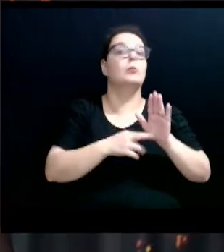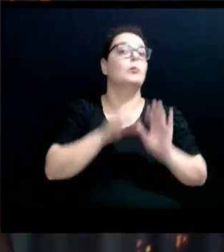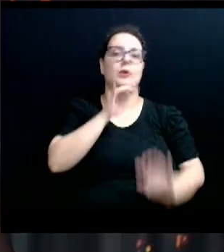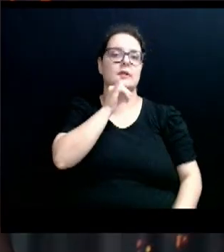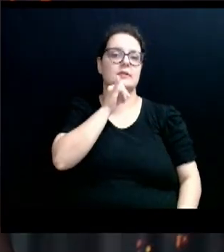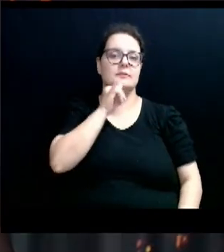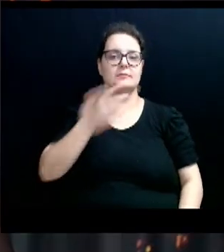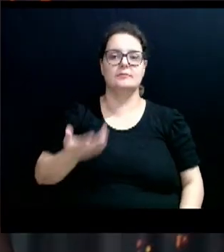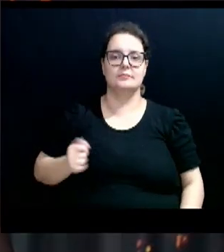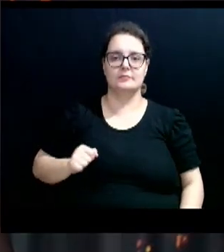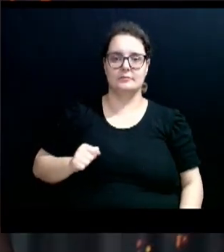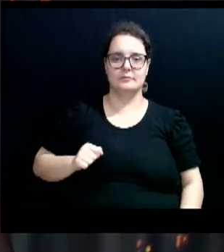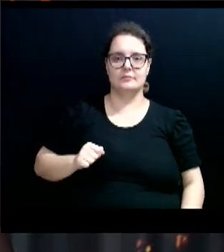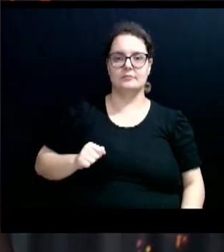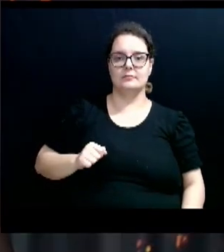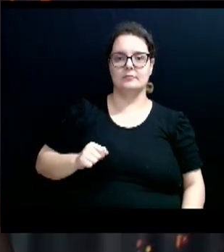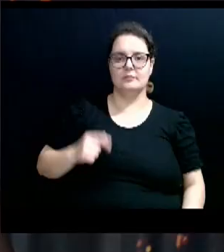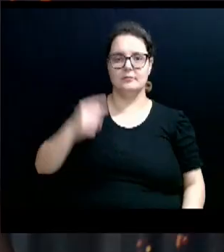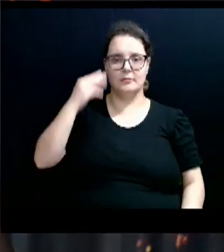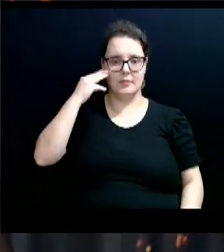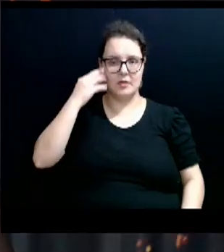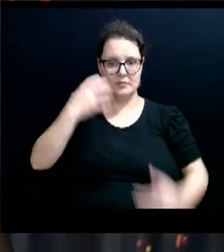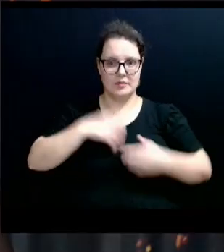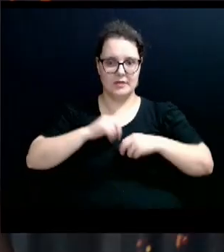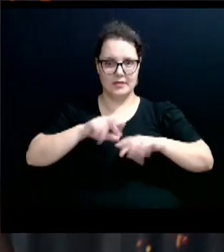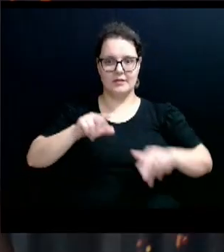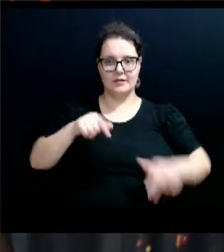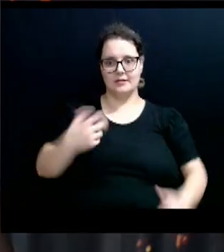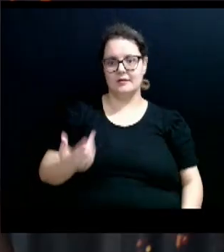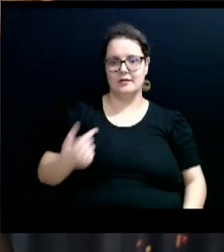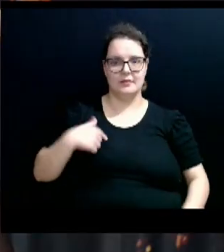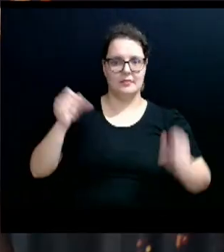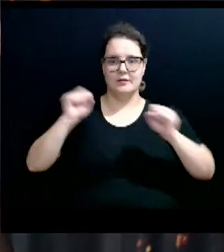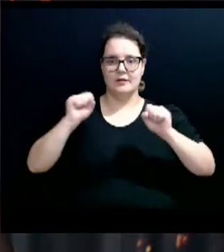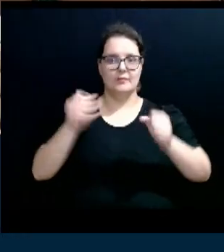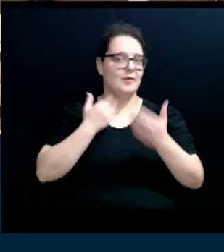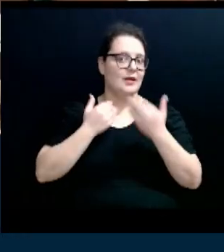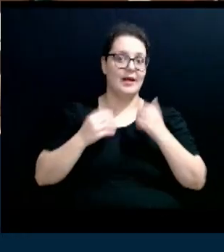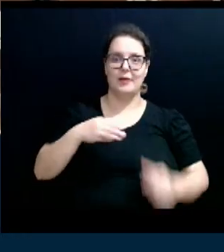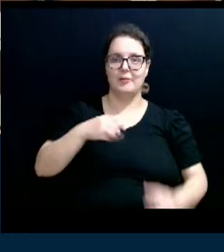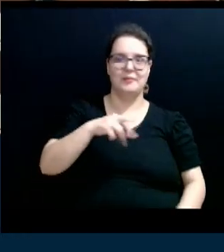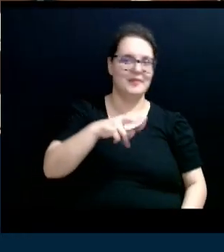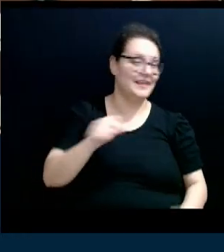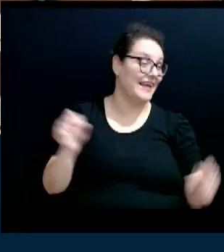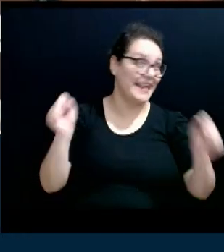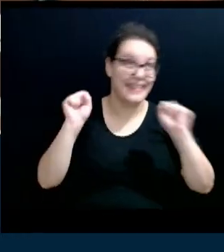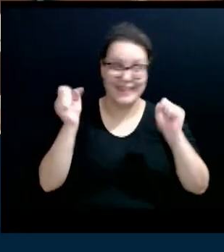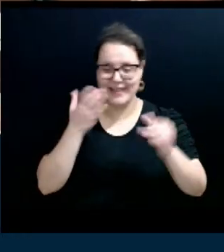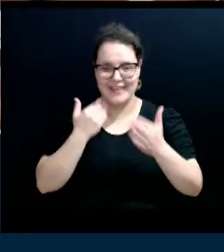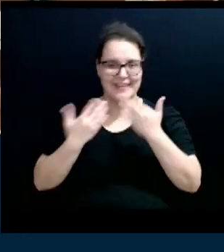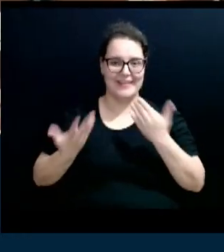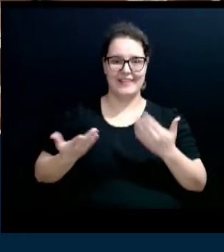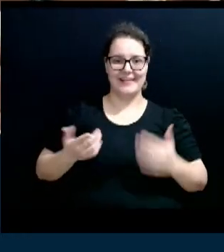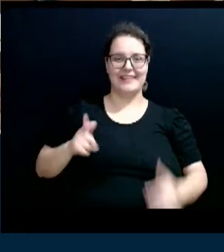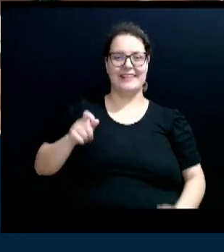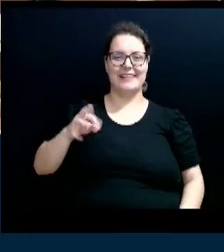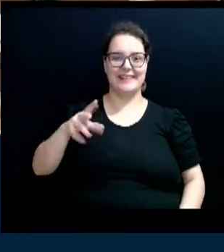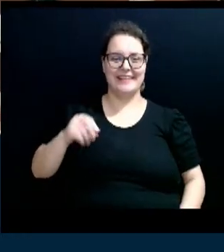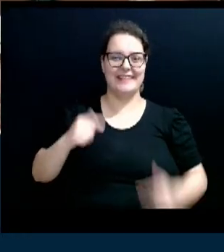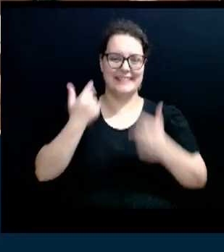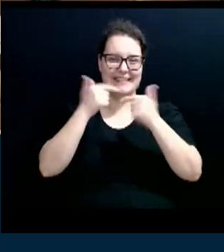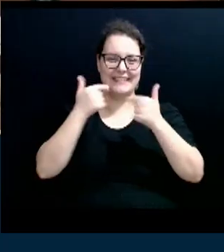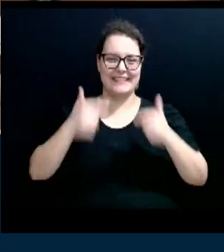jantar. Pensando em memória afetiva, né? Eu adoro comer, gente. Mariana, amo comer, então vai ser o meu gatilho do